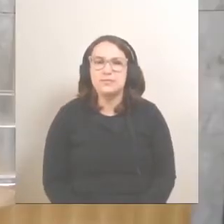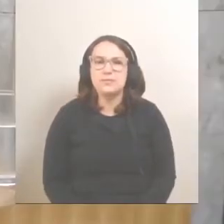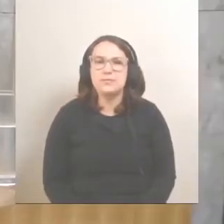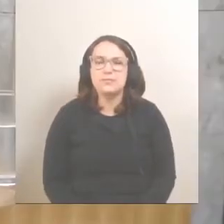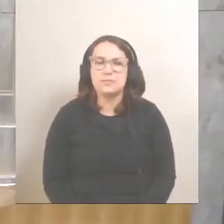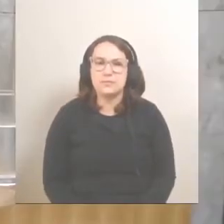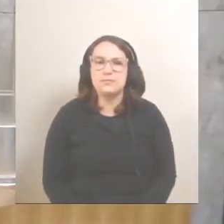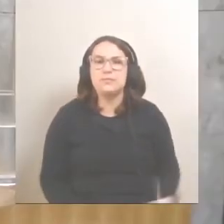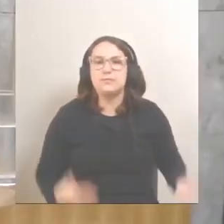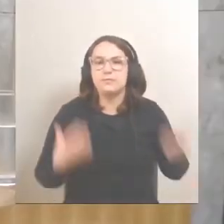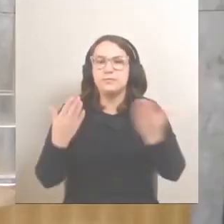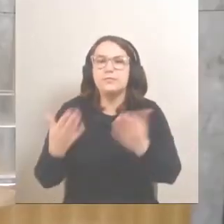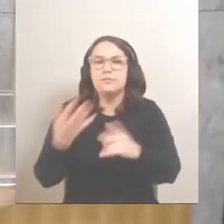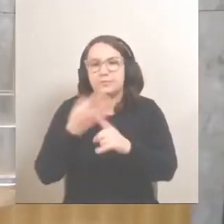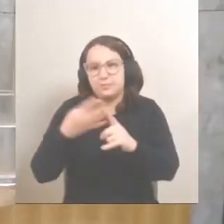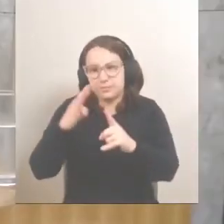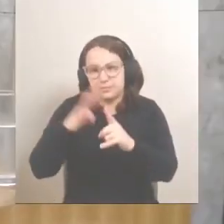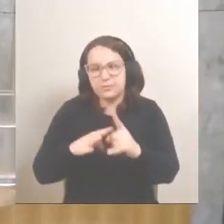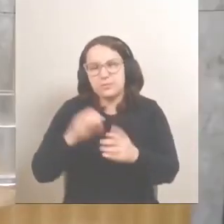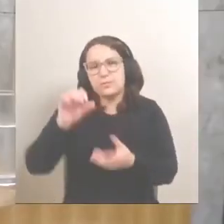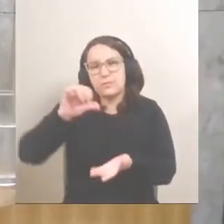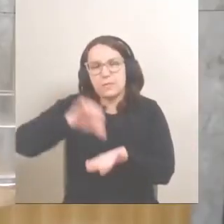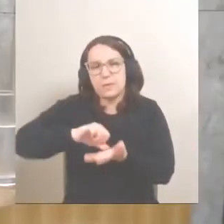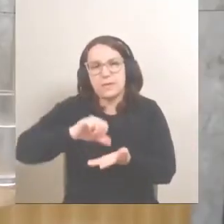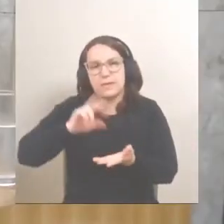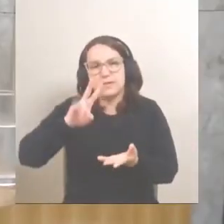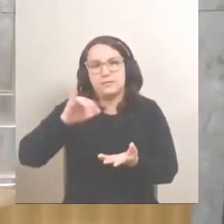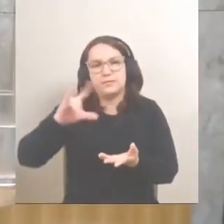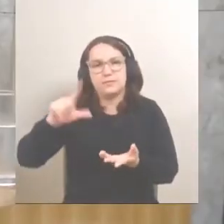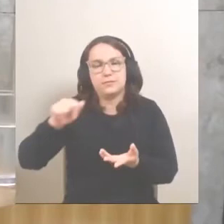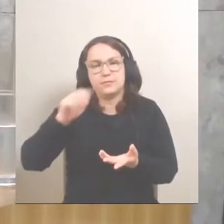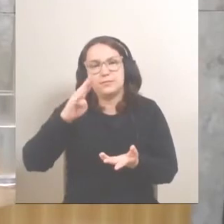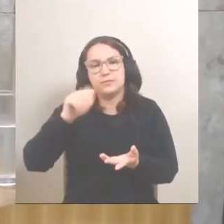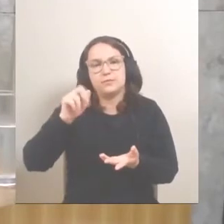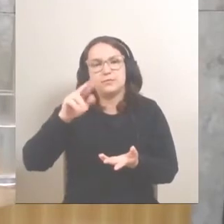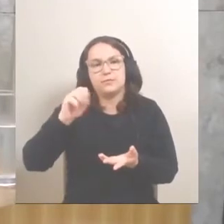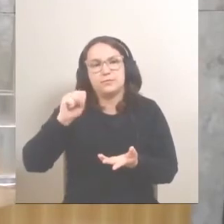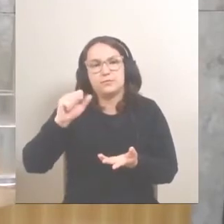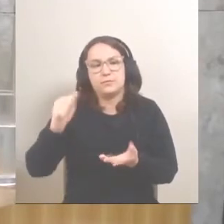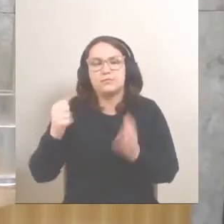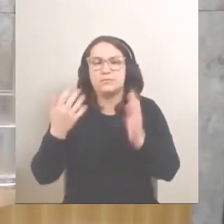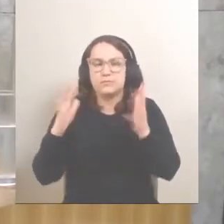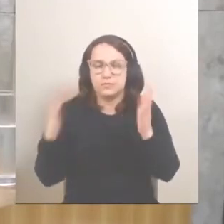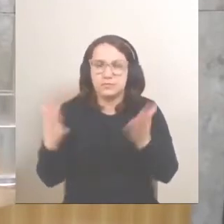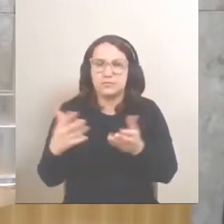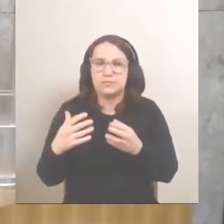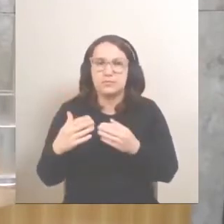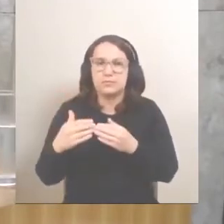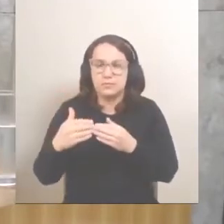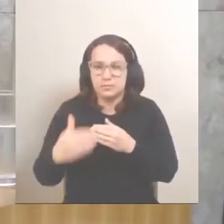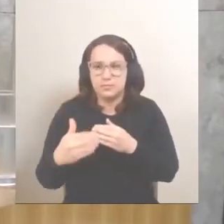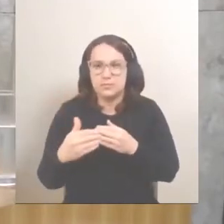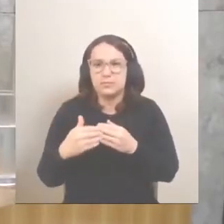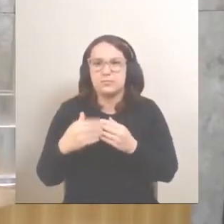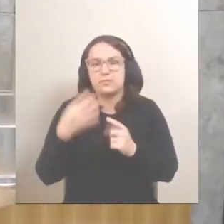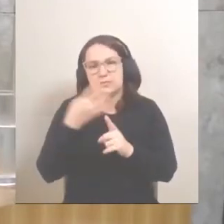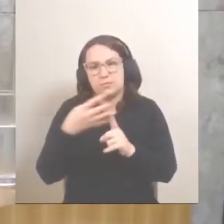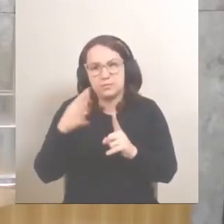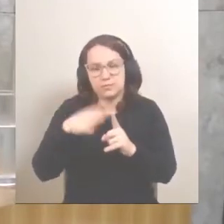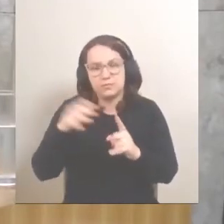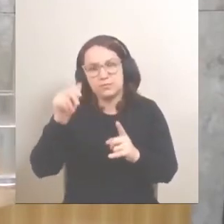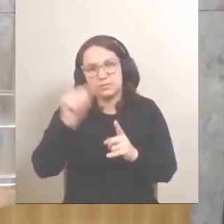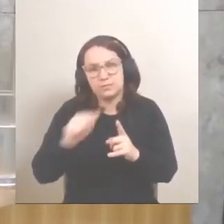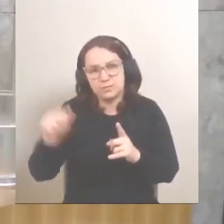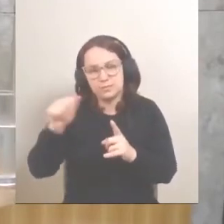Essa foi a homenagem ao UBS Vila Barbosa. Parabéns. Na sequência, a próxima homenagem à